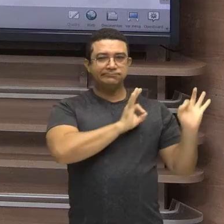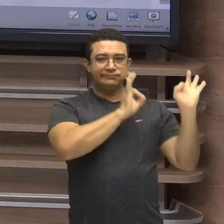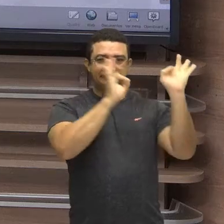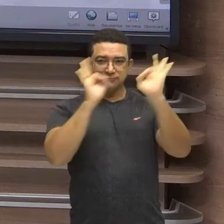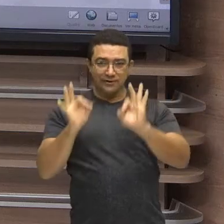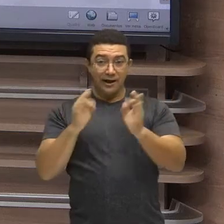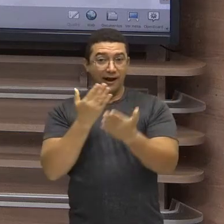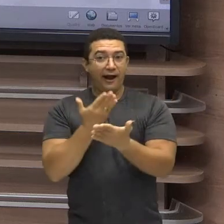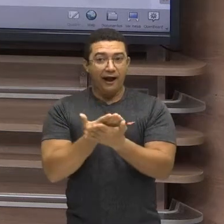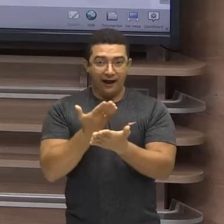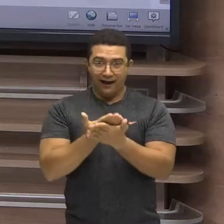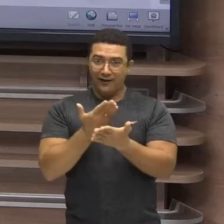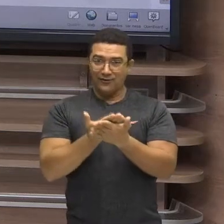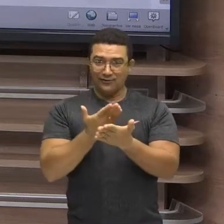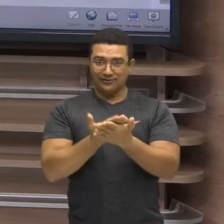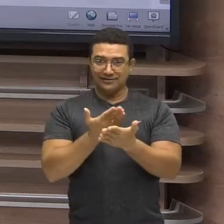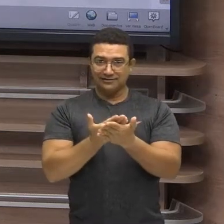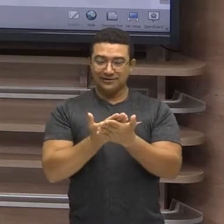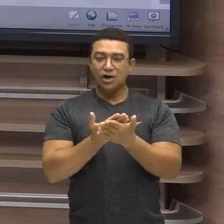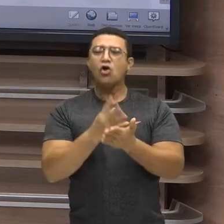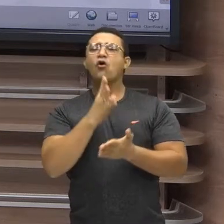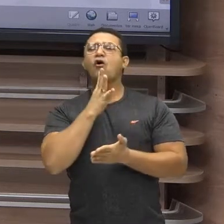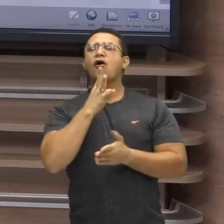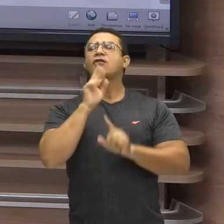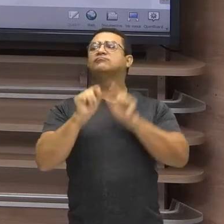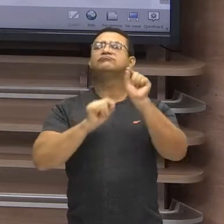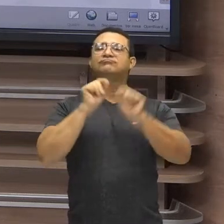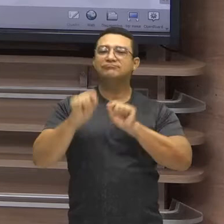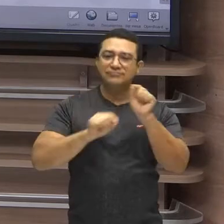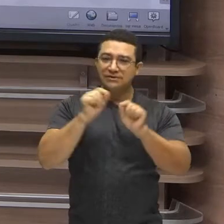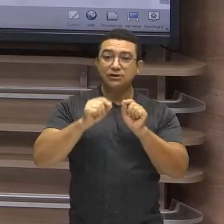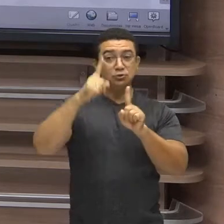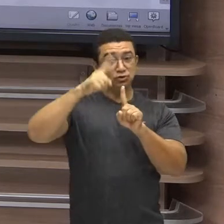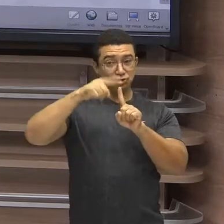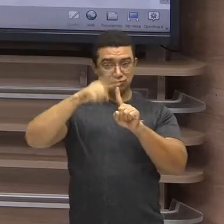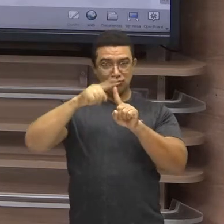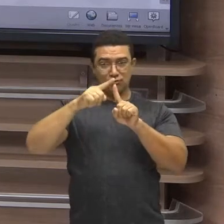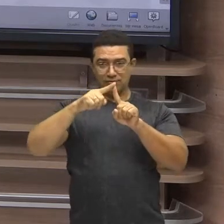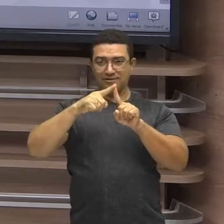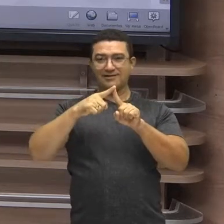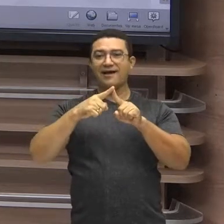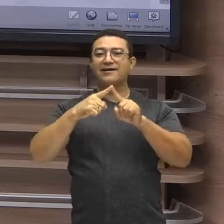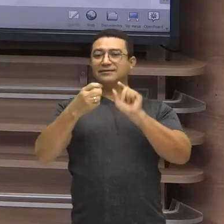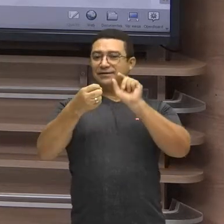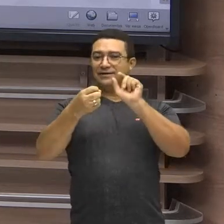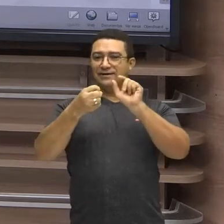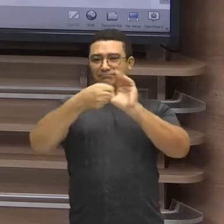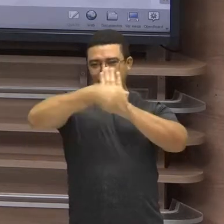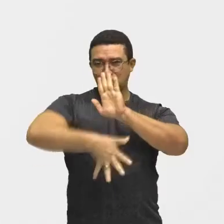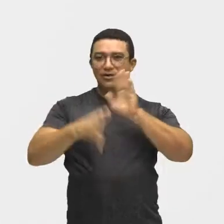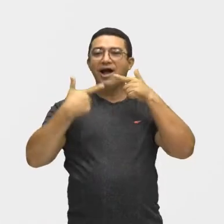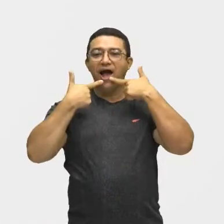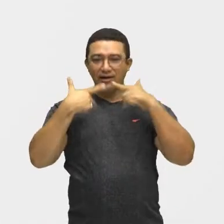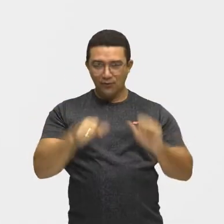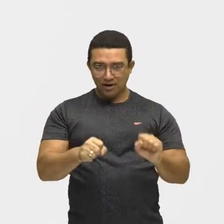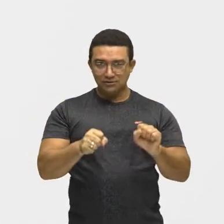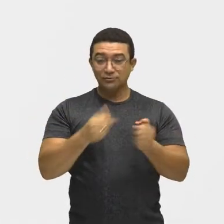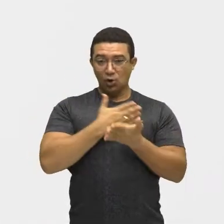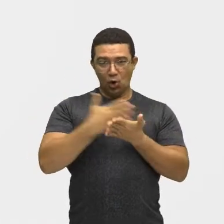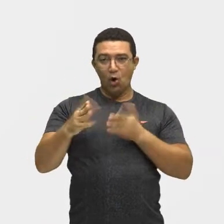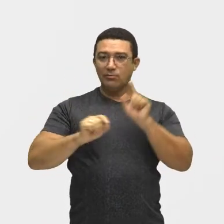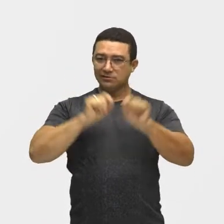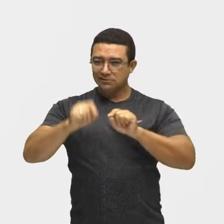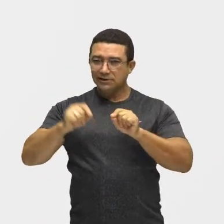aulas, né? Vamos conhecer as nossas figuras de linguagem. Então, começando, né, você